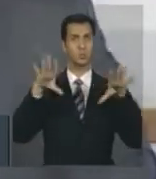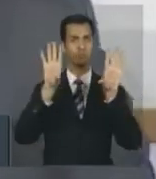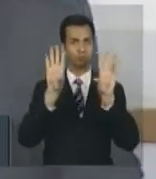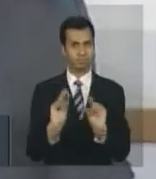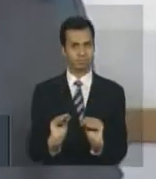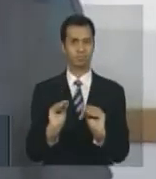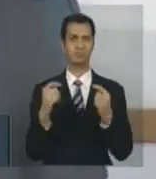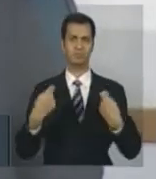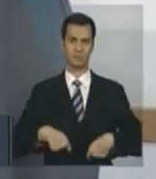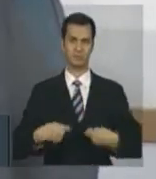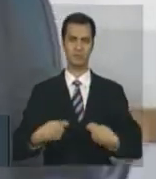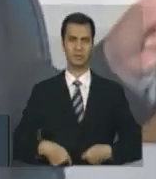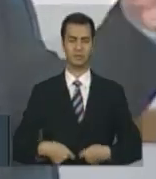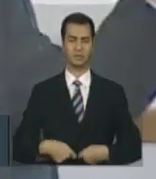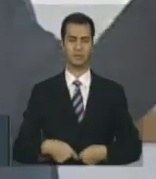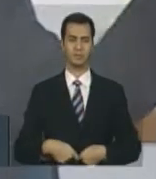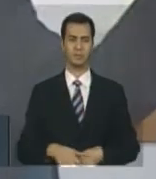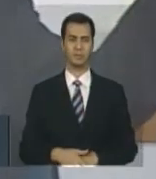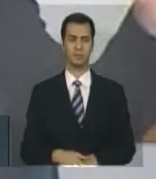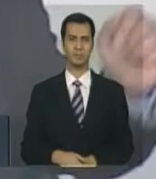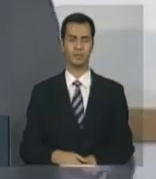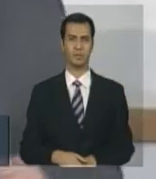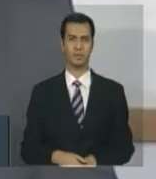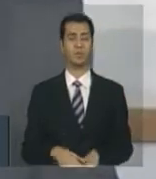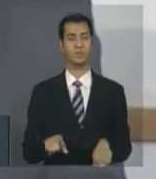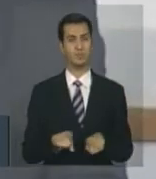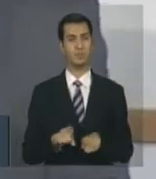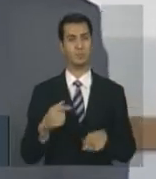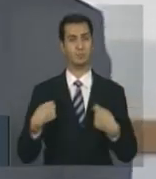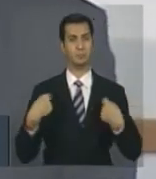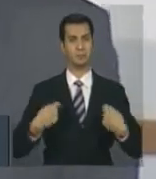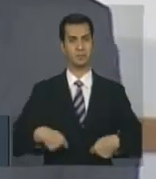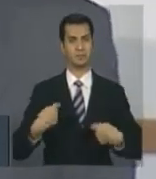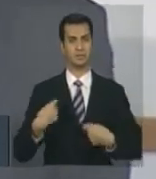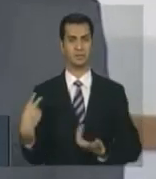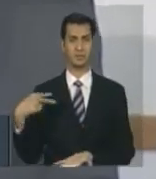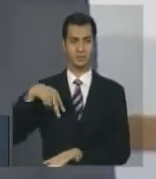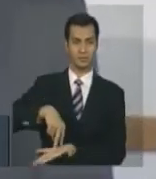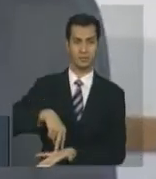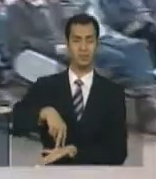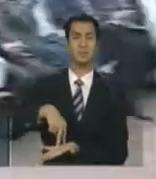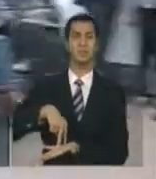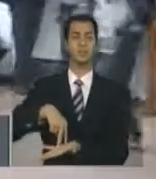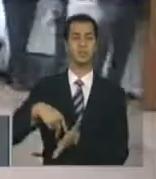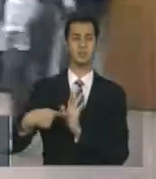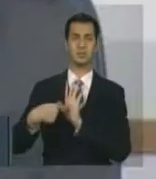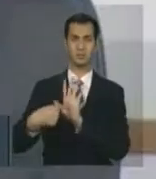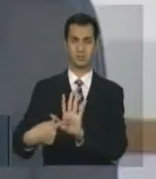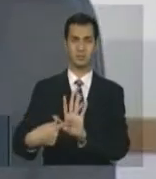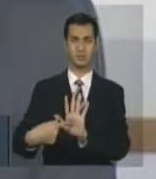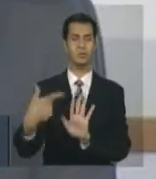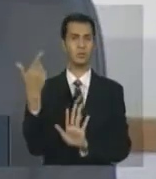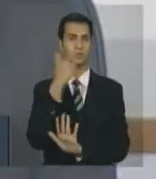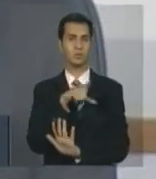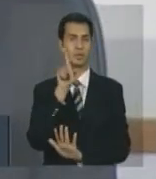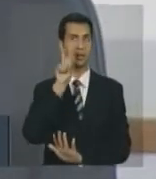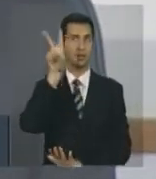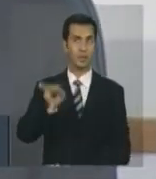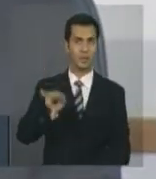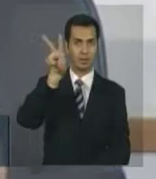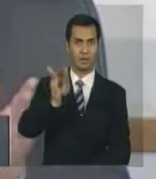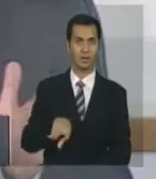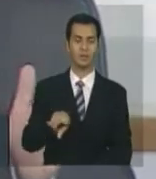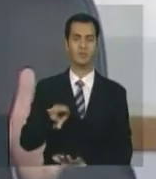internas e talvez eu acho que tenha que ir para ali para poder fazer a apresentação e ter uma melhor leitura das